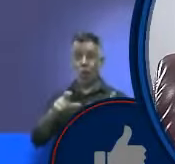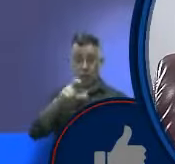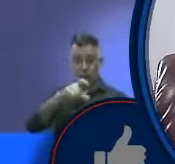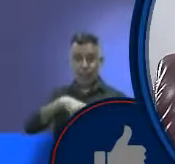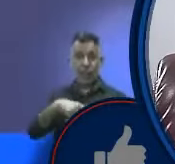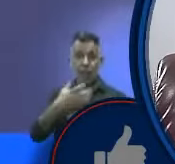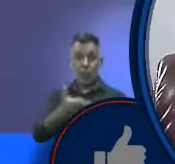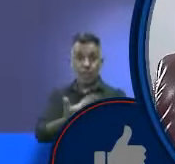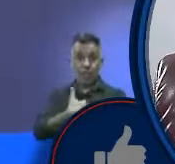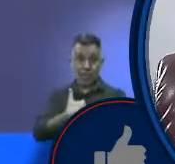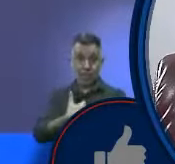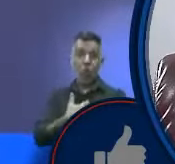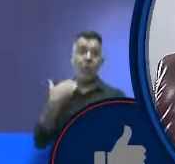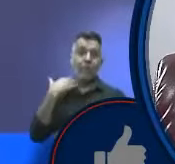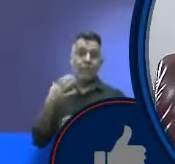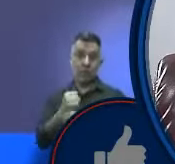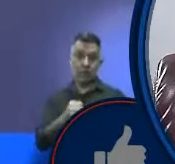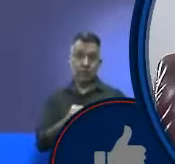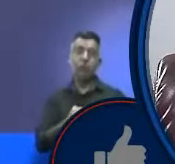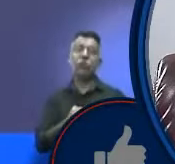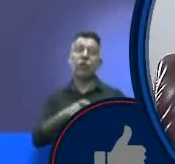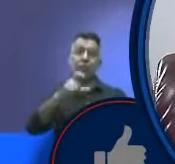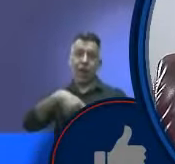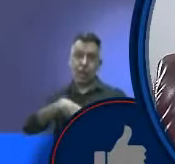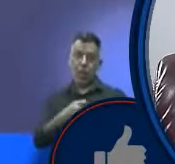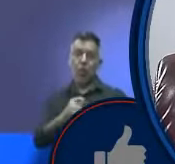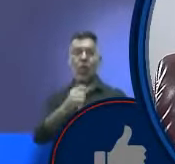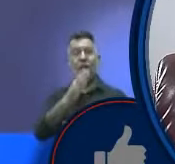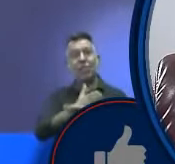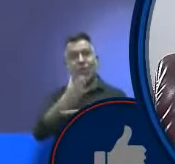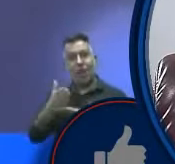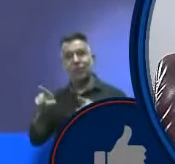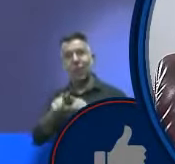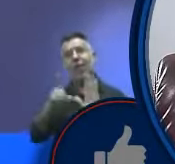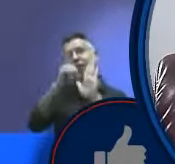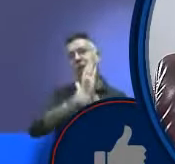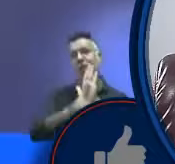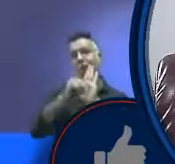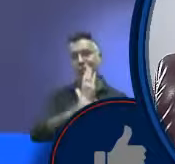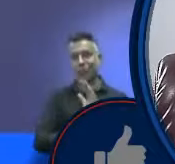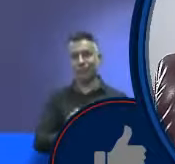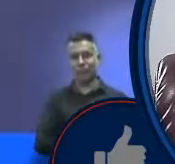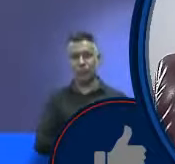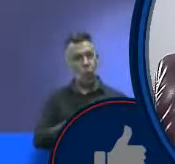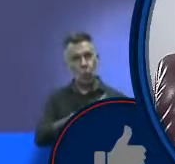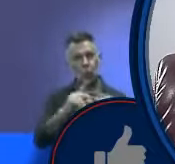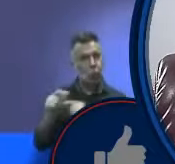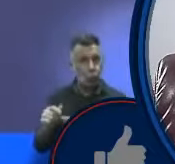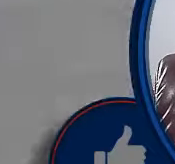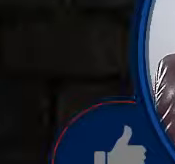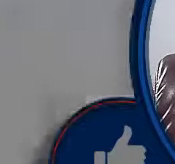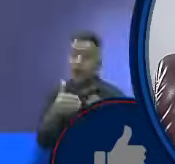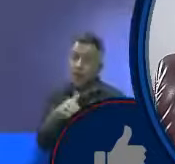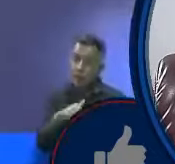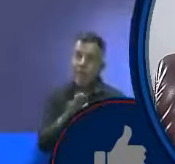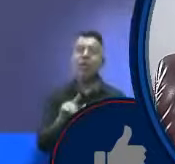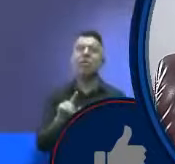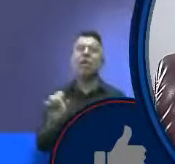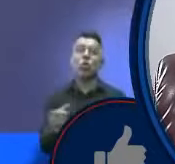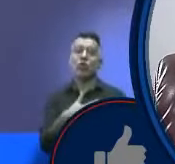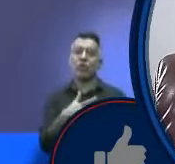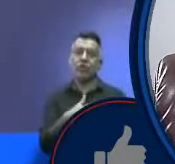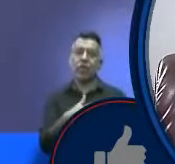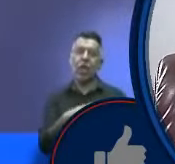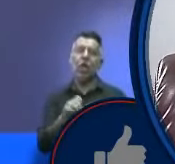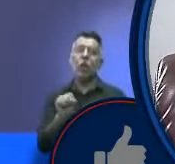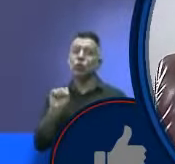Bank, na modalidade cartão múltiplo, de crédito e de débito. Tudo isso, mais as novidades do